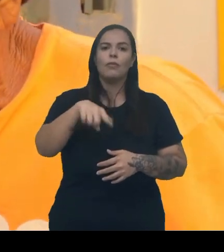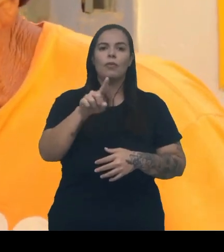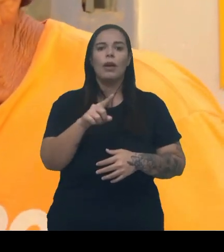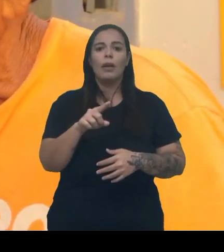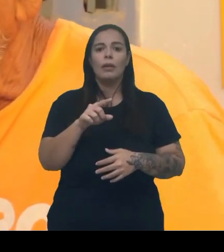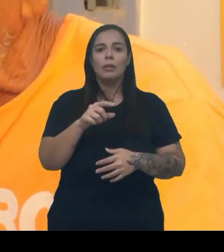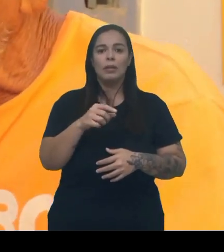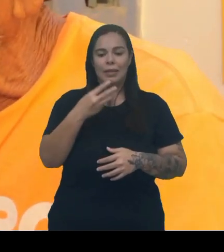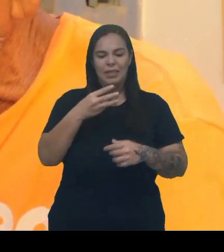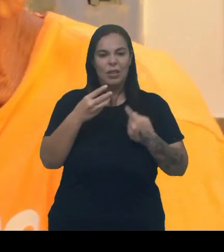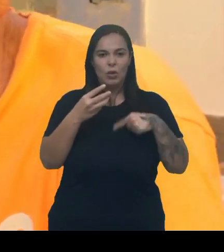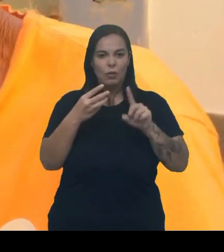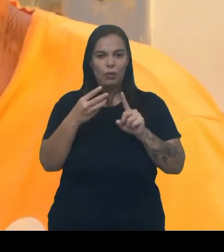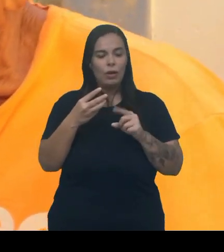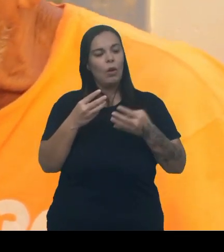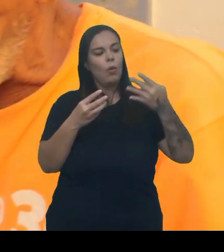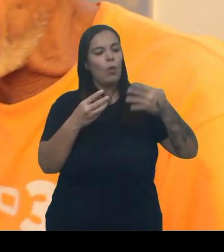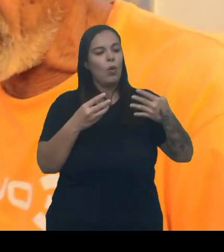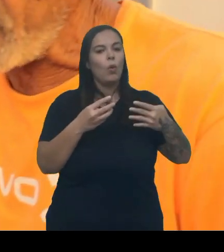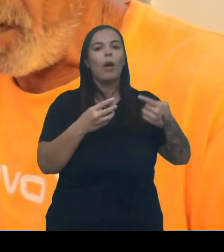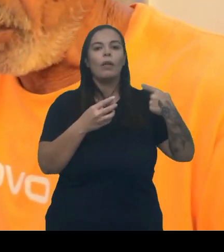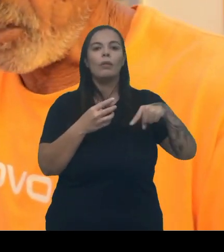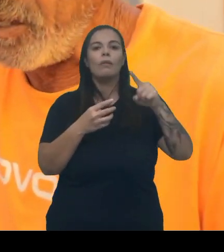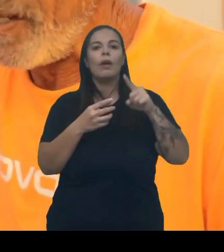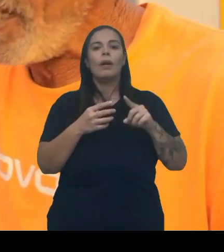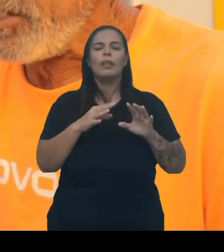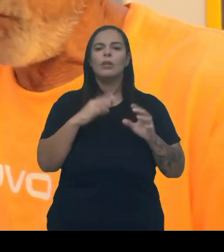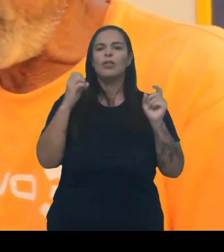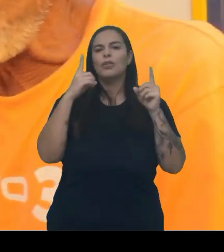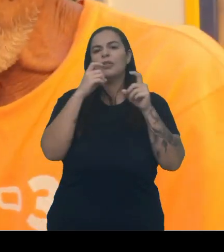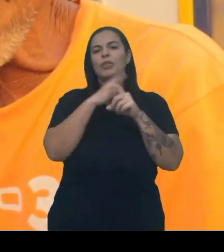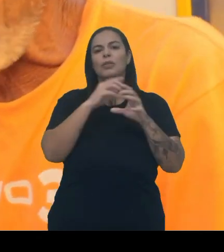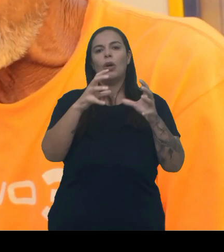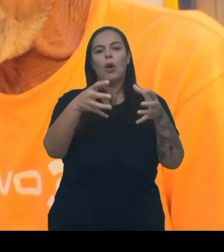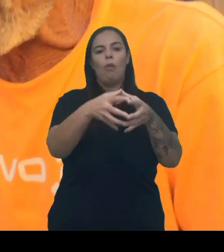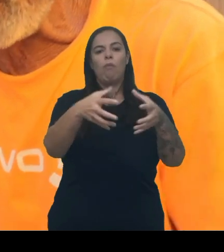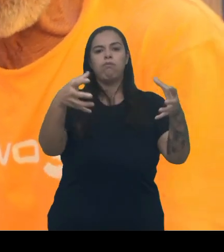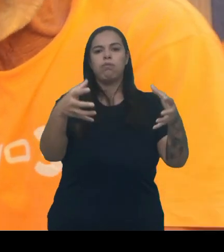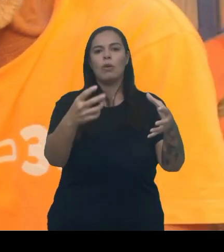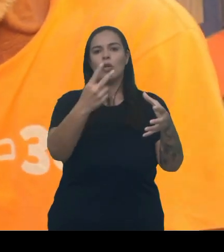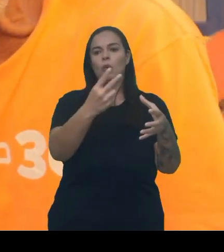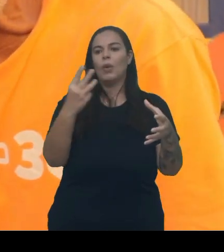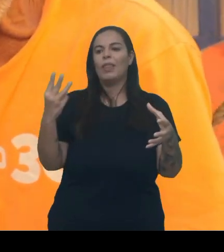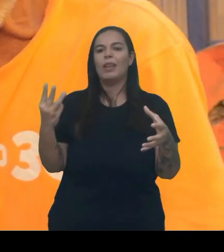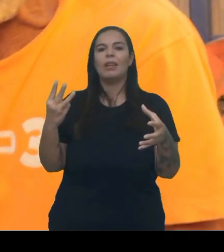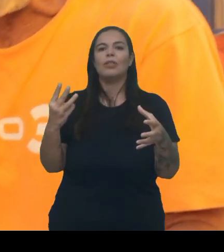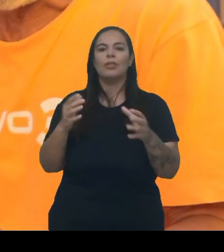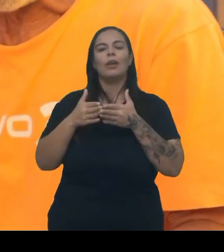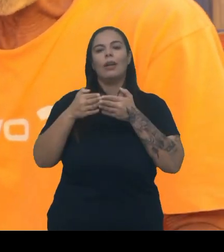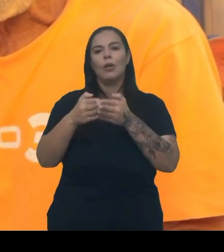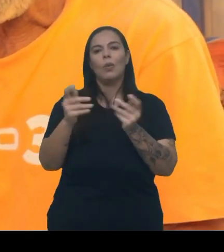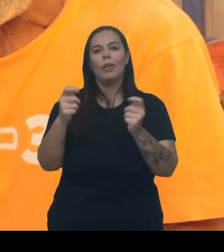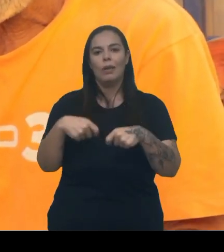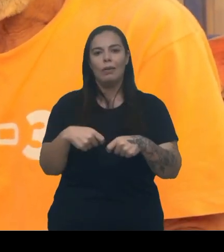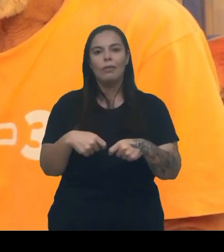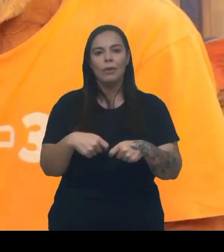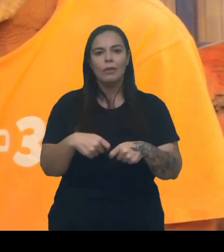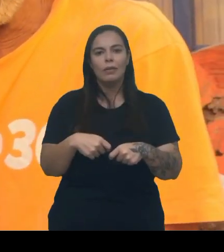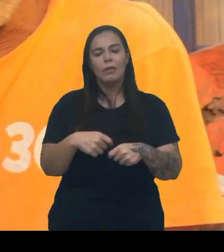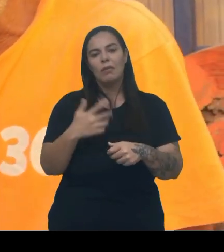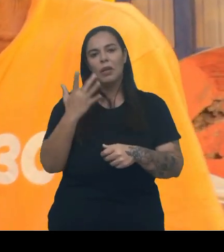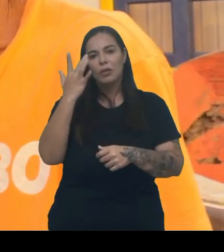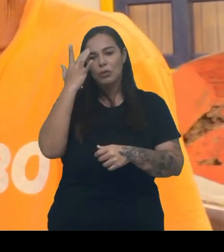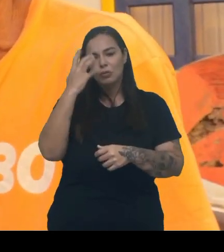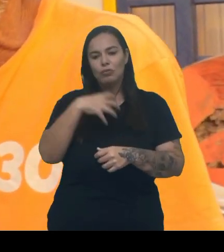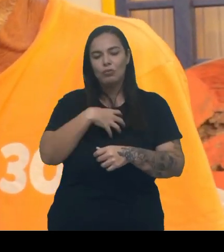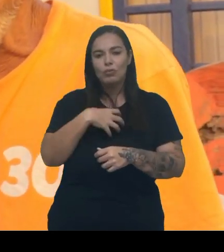ele ia, se o terceiro não fosse, o quarto por trás, era sempre assim. Dificilmente um cardume grande não cercar 2, 3 canoas. As